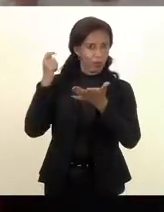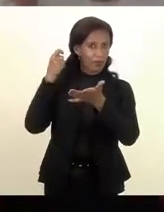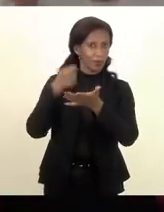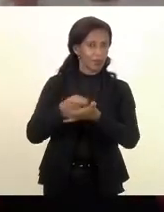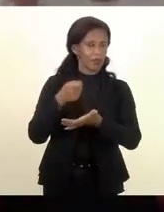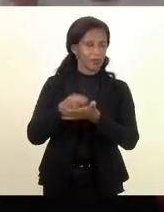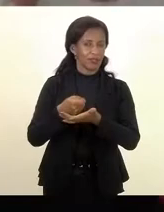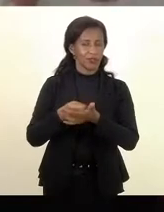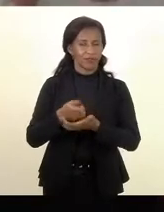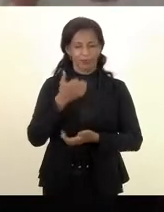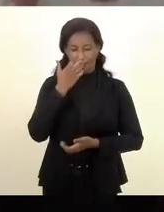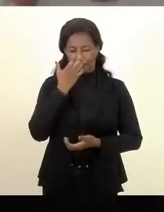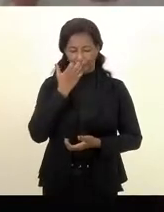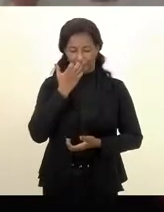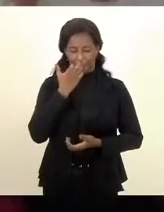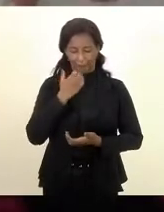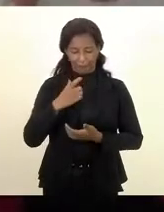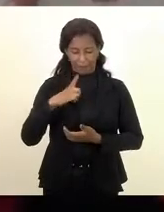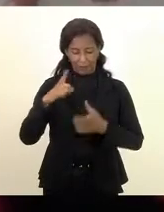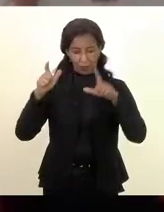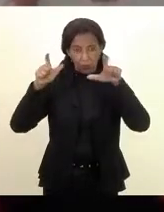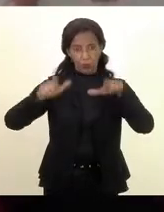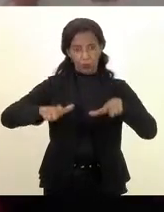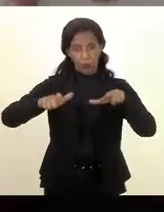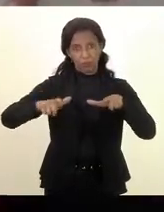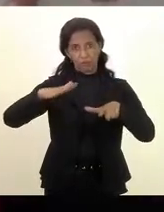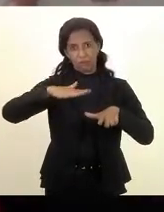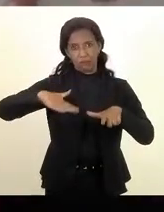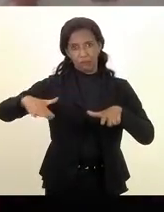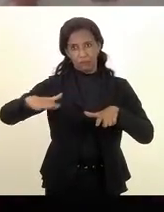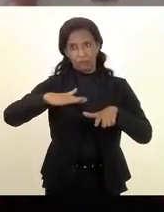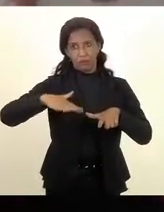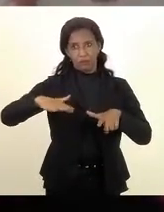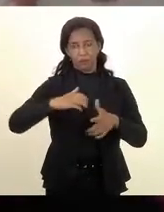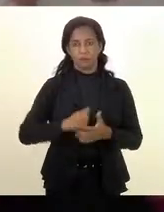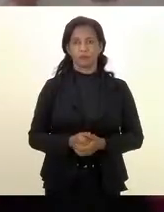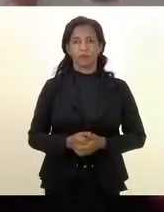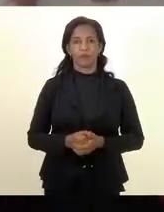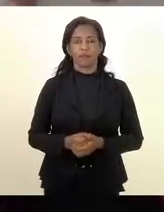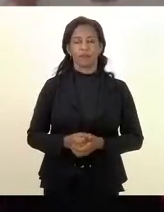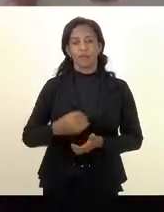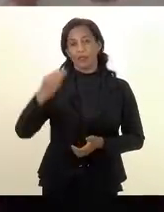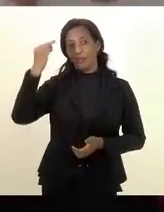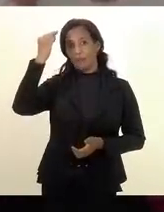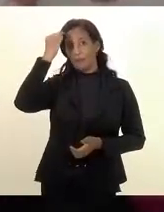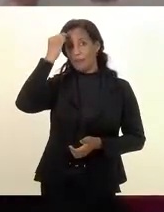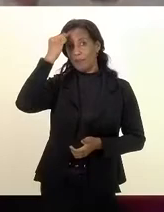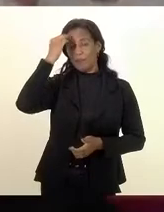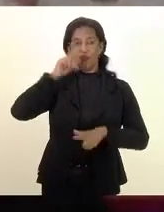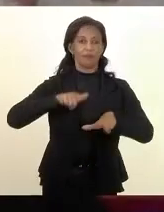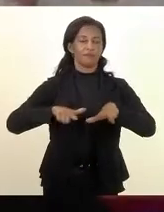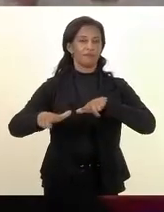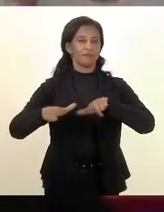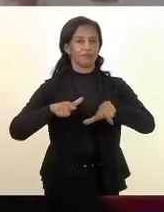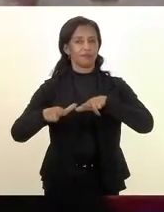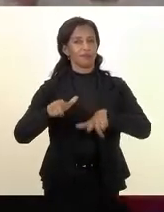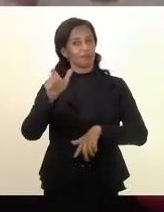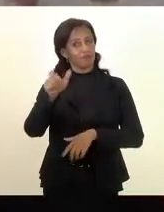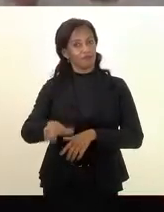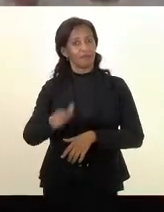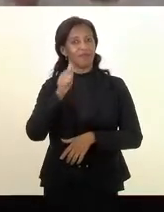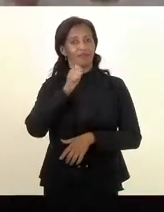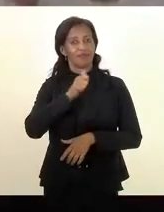tenha um espaço de consolidação da memória da atuação do trabalho dessa mulher